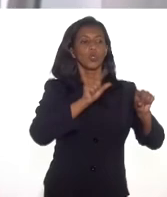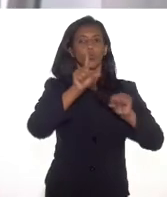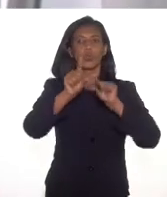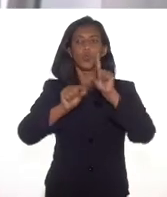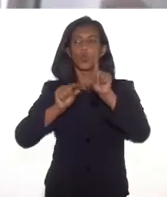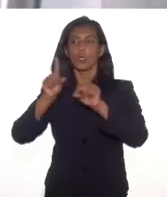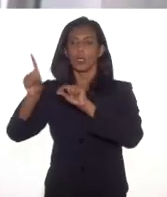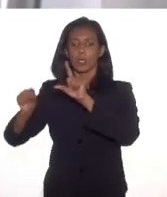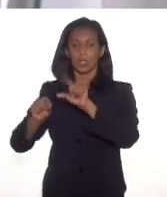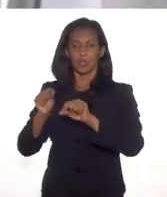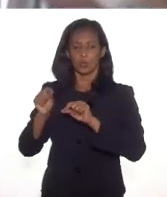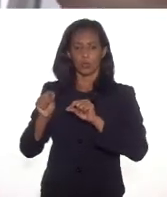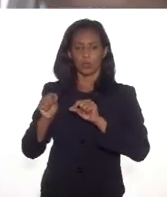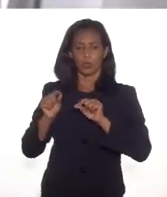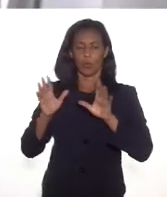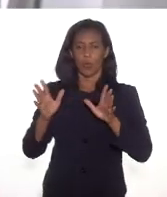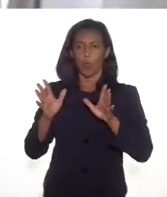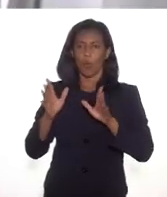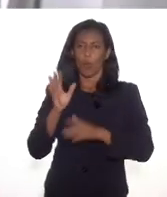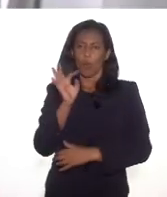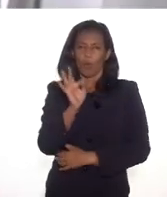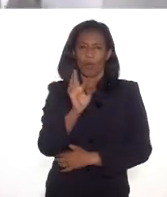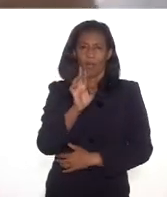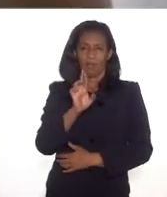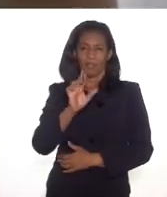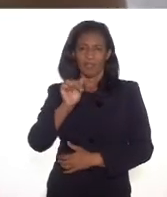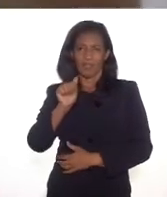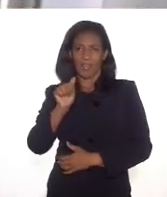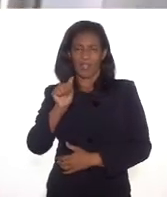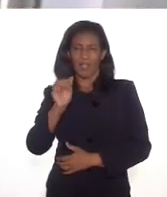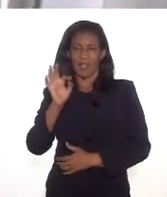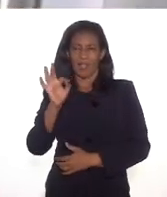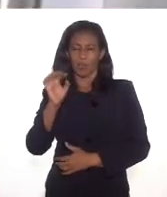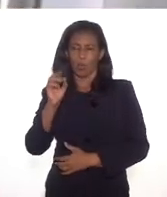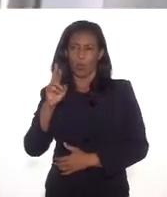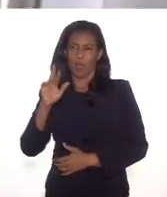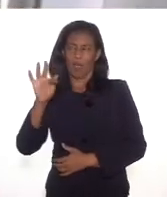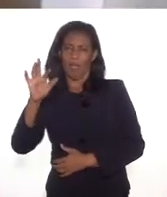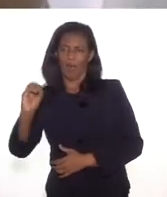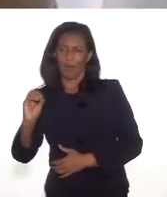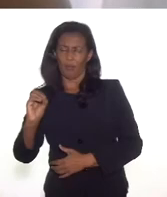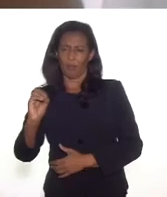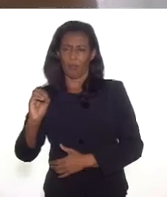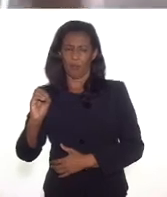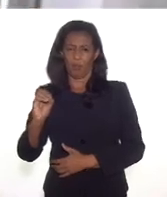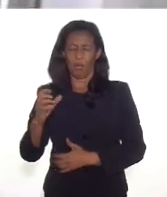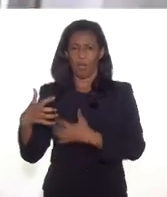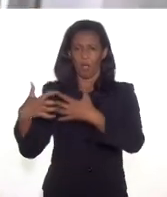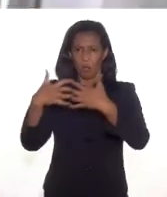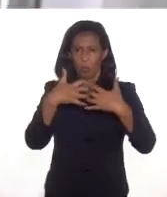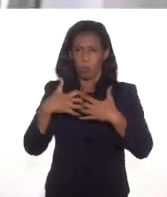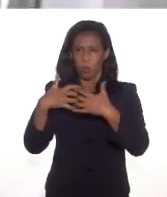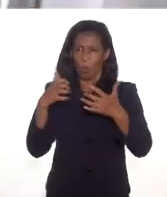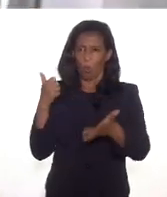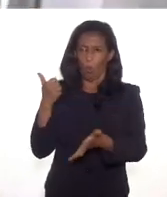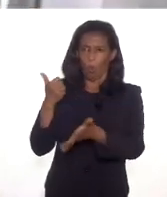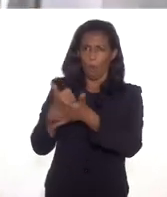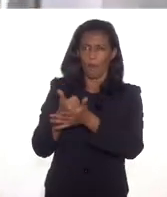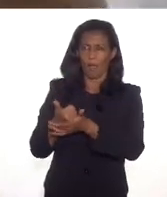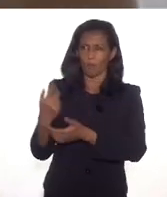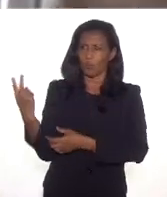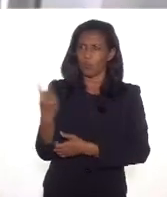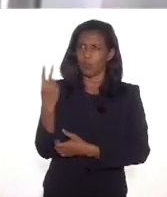no episódio já conhecido como tratoraço, tratores comprados com valores